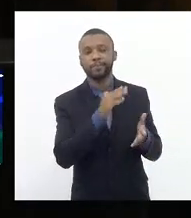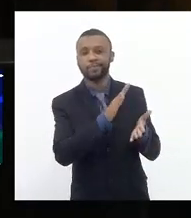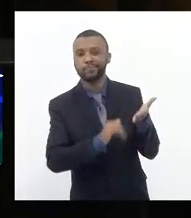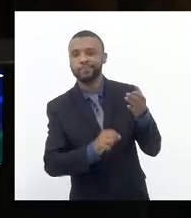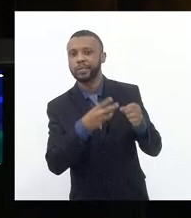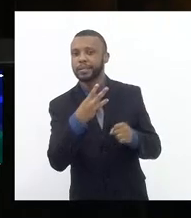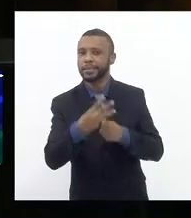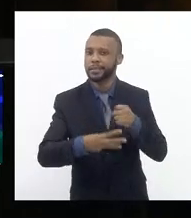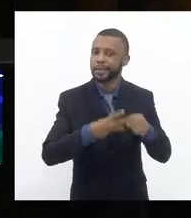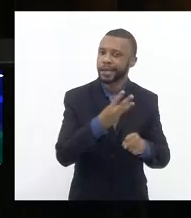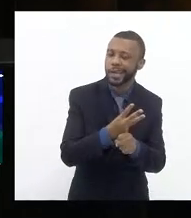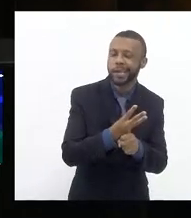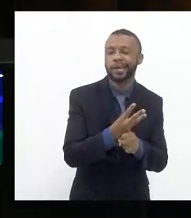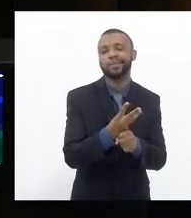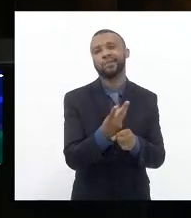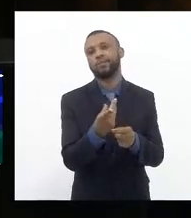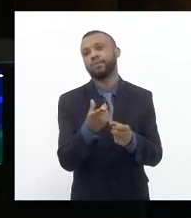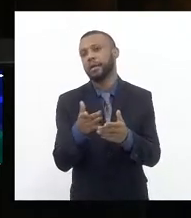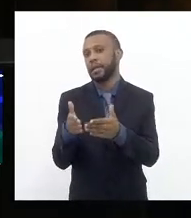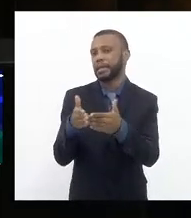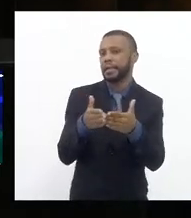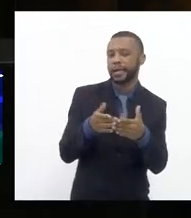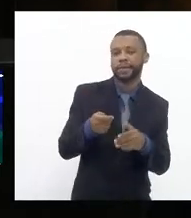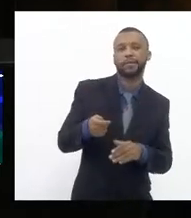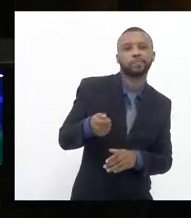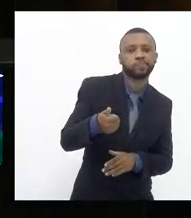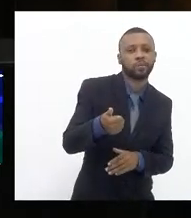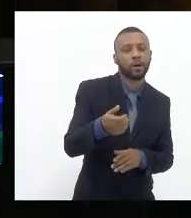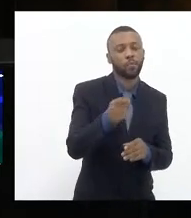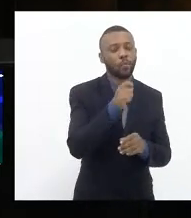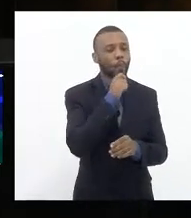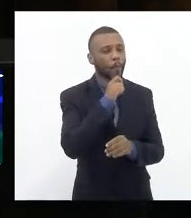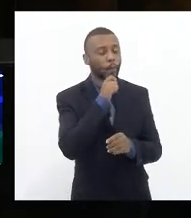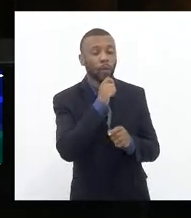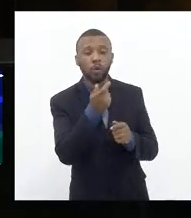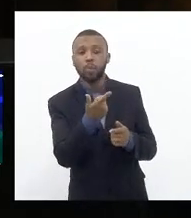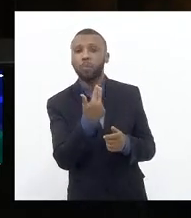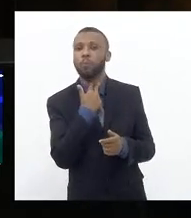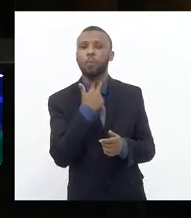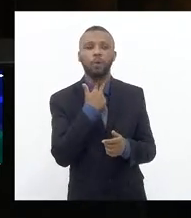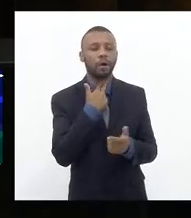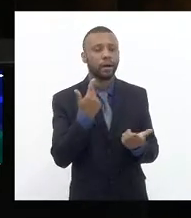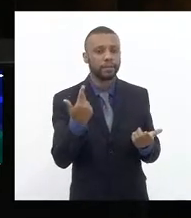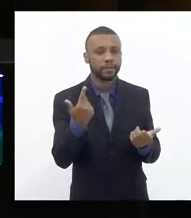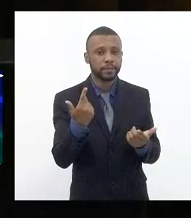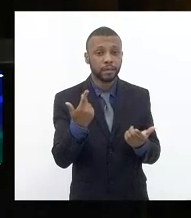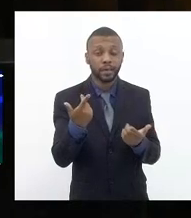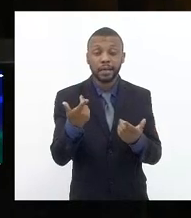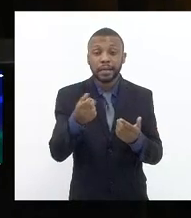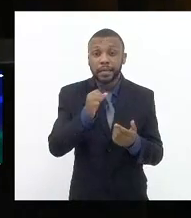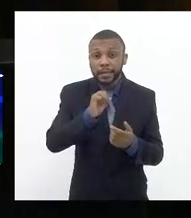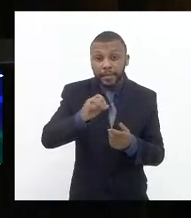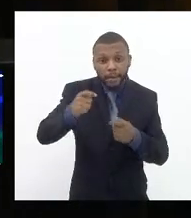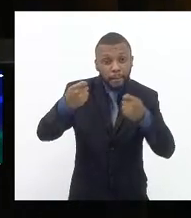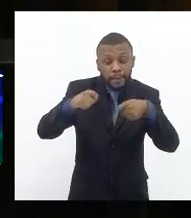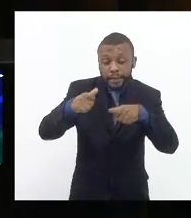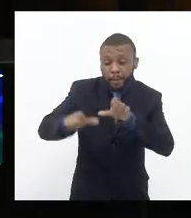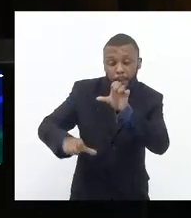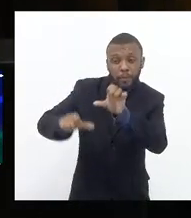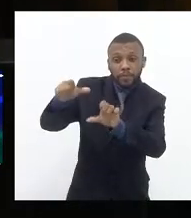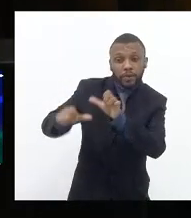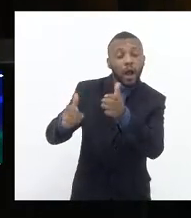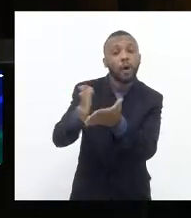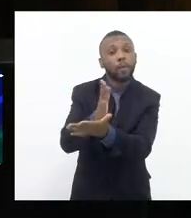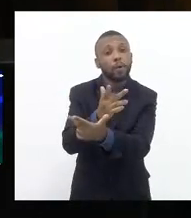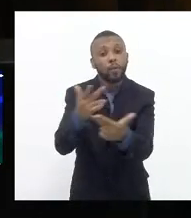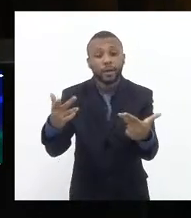nem qualquer outra coisa. O que vier a ser modificado nesses termos tem que ser doravante. Mesmo assim, eu quero lembrar, dizer o que